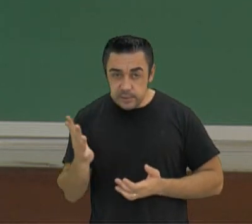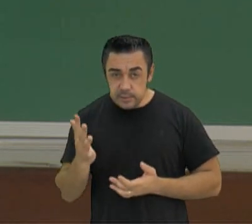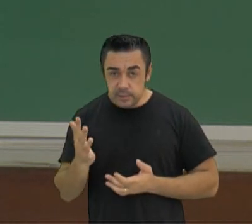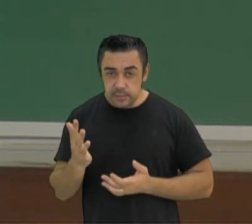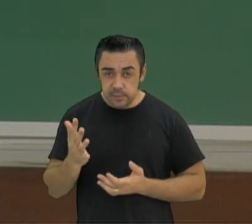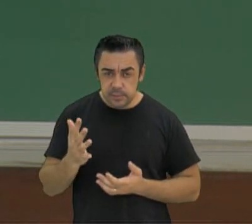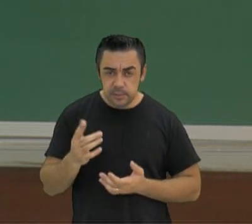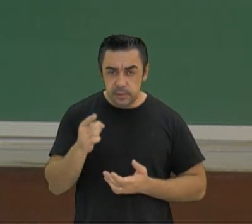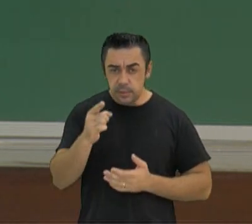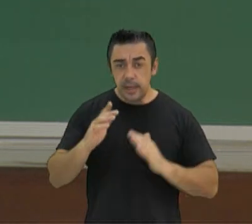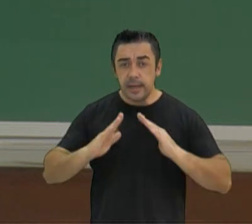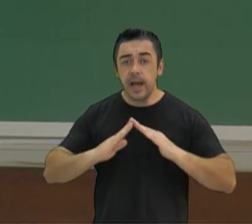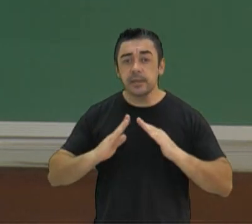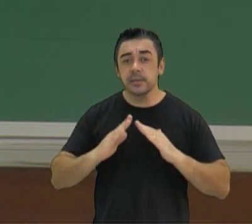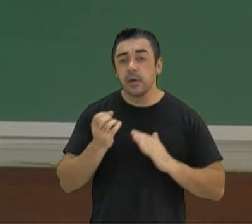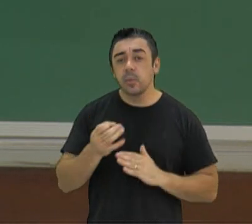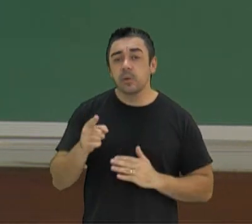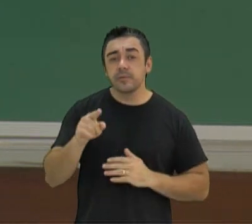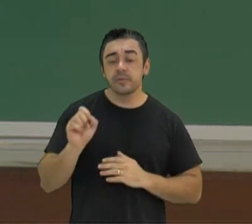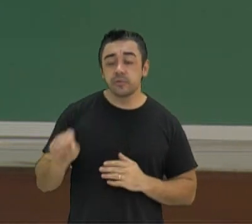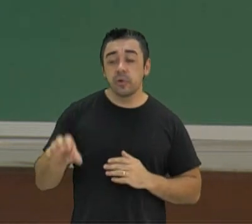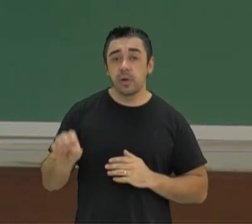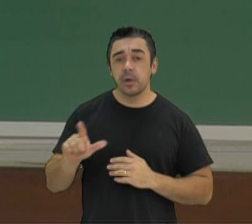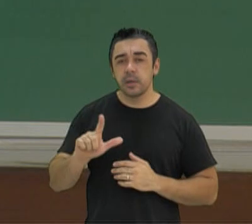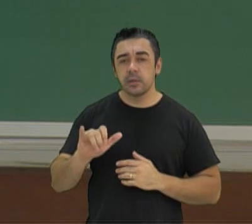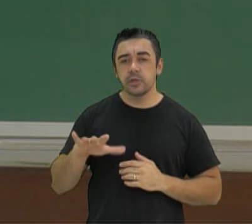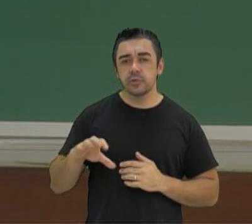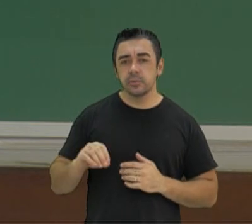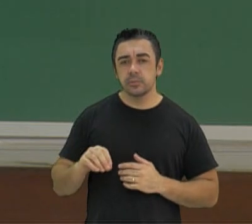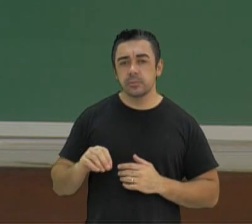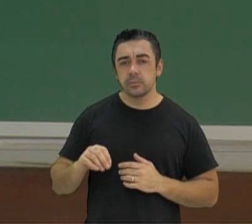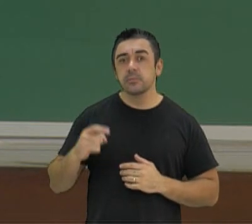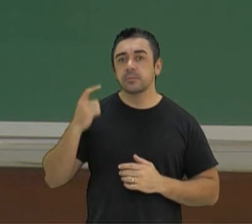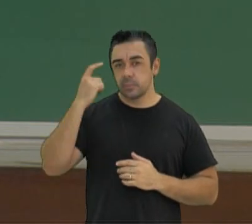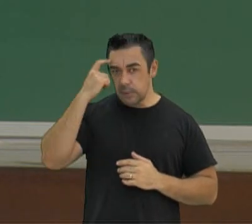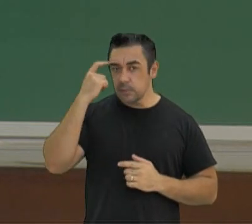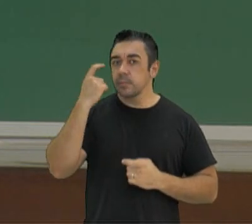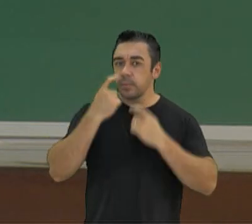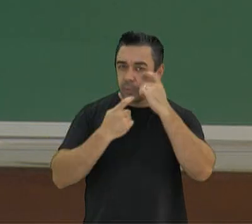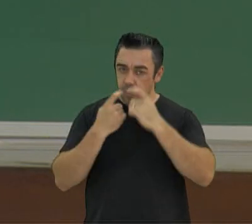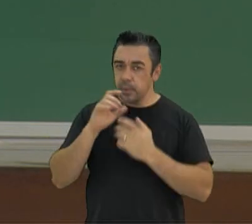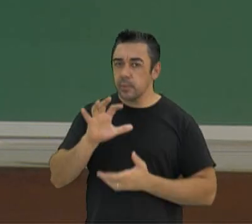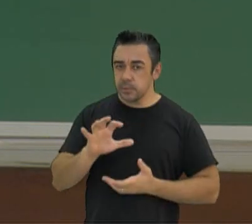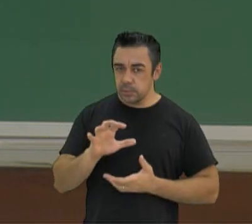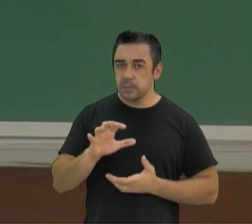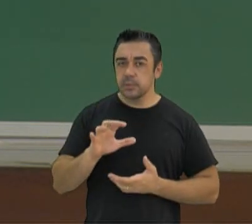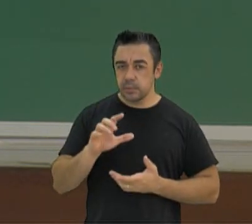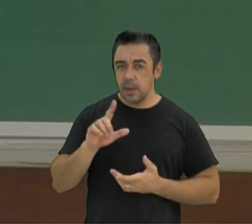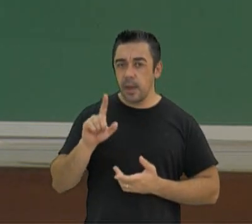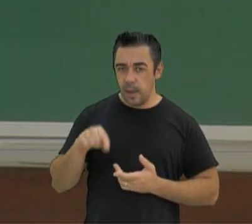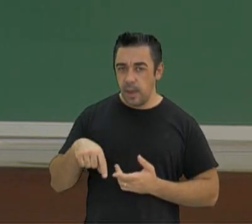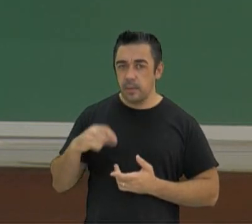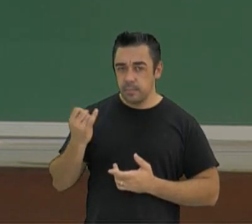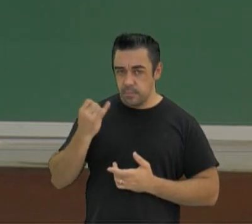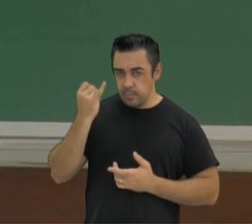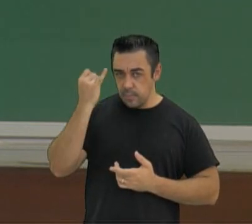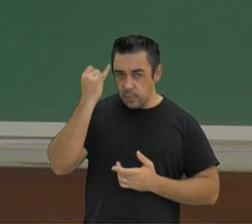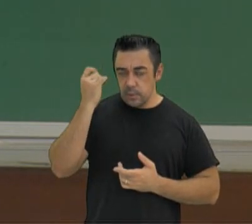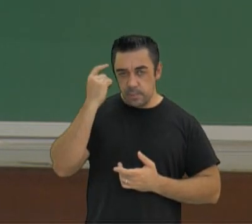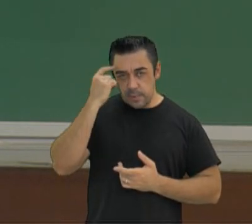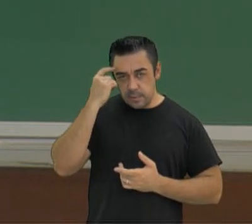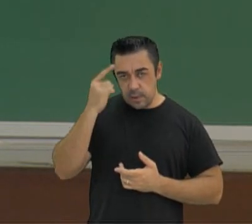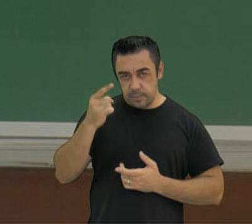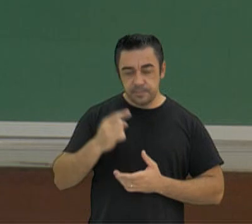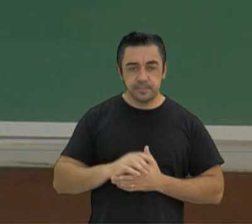que é? Na sua casa, e quanto que vocês produzem? Que tal começar a se preocupar com isso, certo? É uma coisa bem importante para se